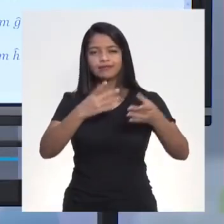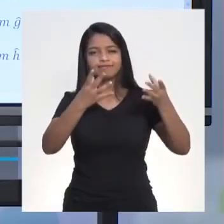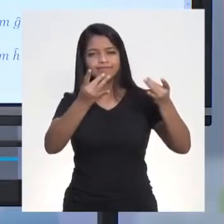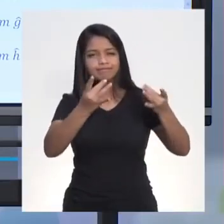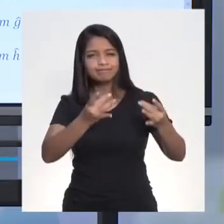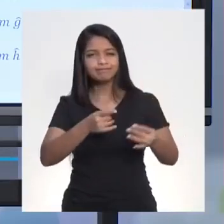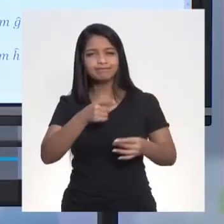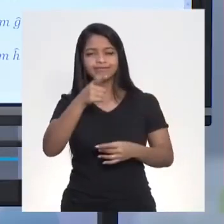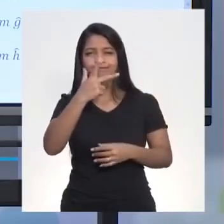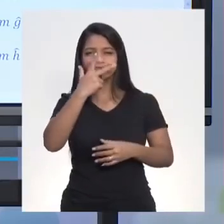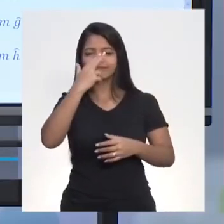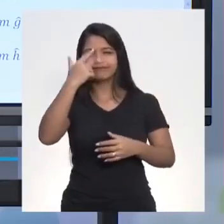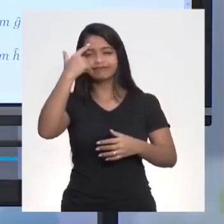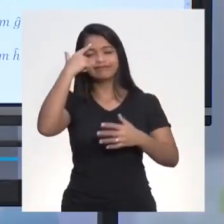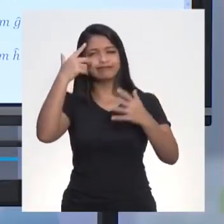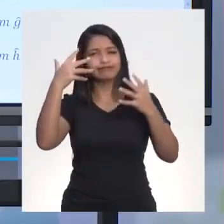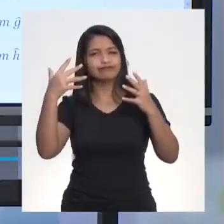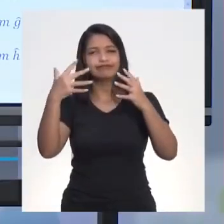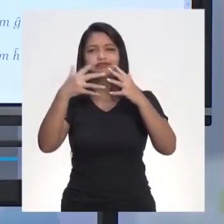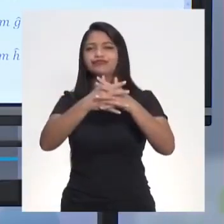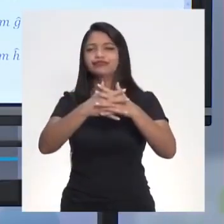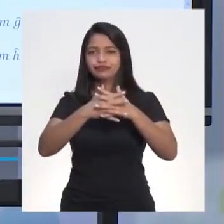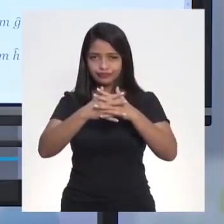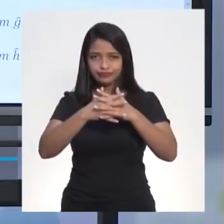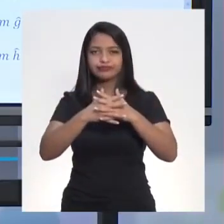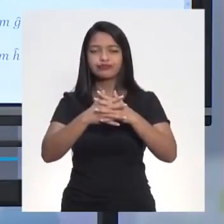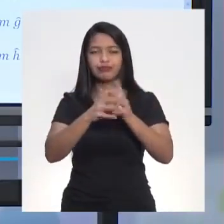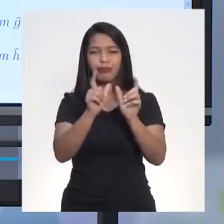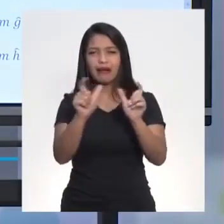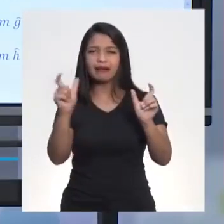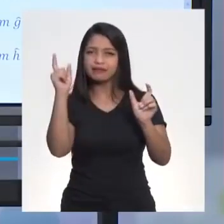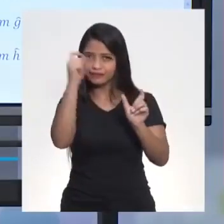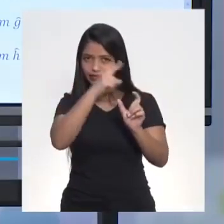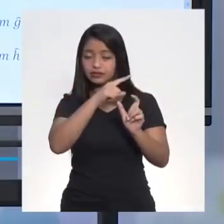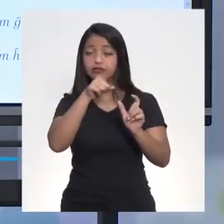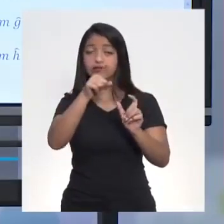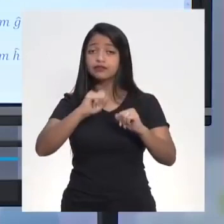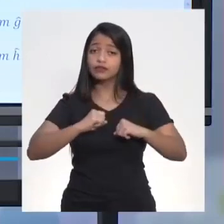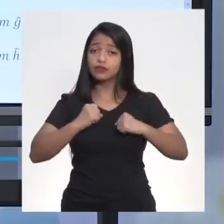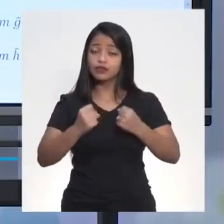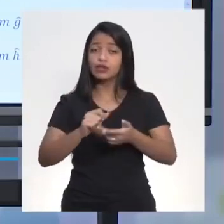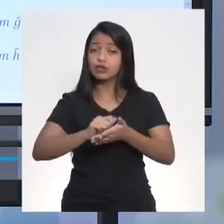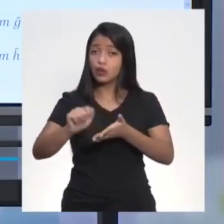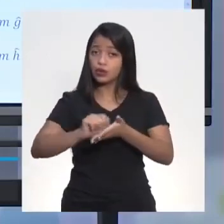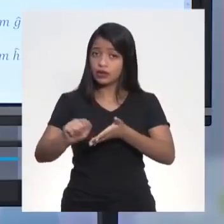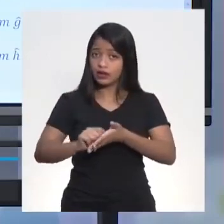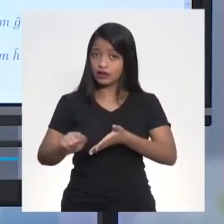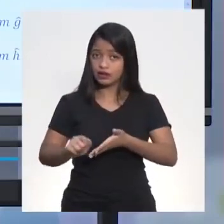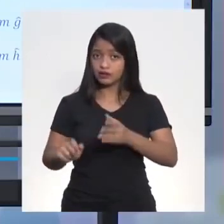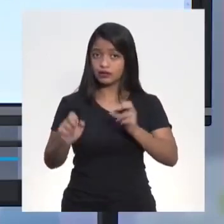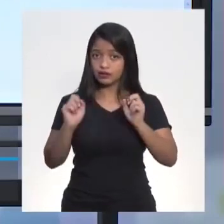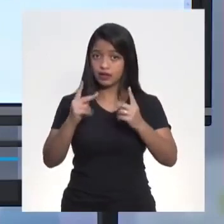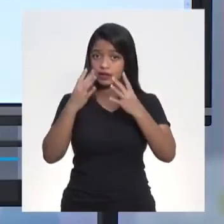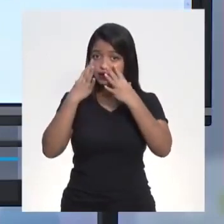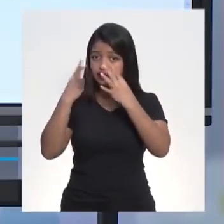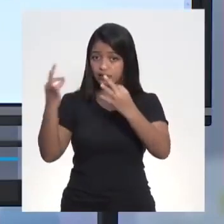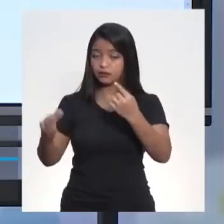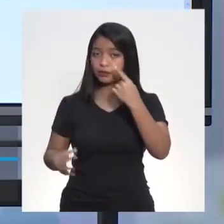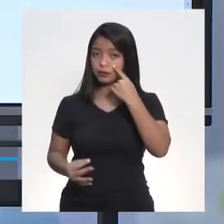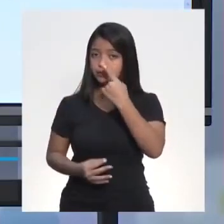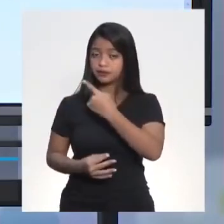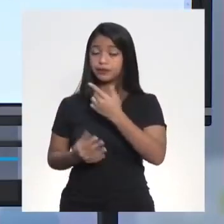de trava-línguas, ela dá um nó na cabeça. Então, tentem anotar aí para vocês prestarem atenção no seguinte. O que que eu vou